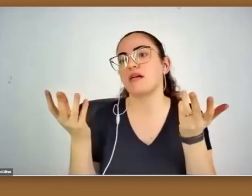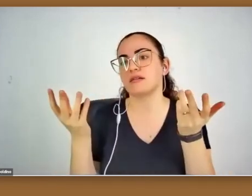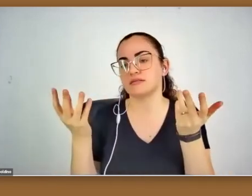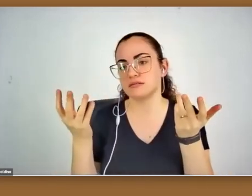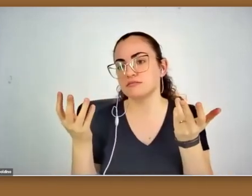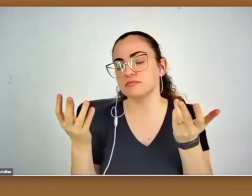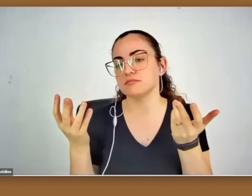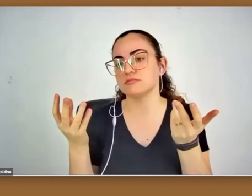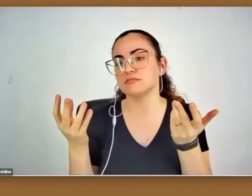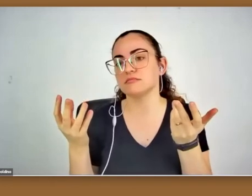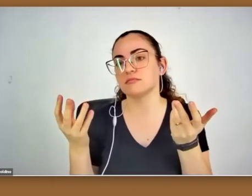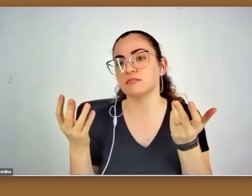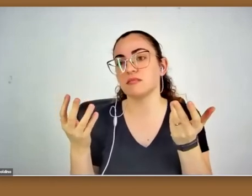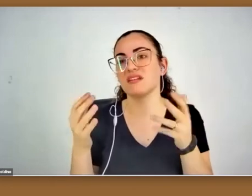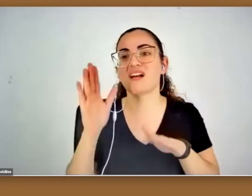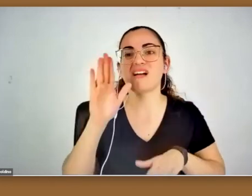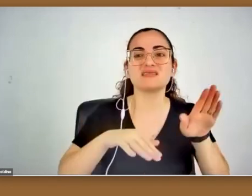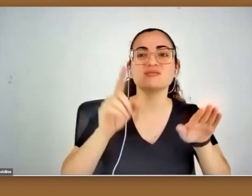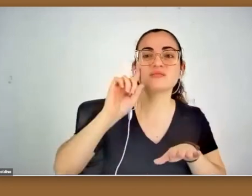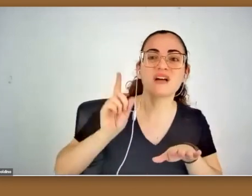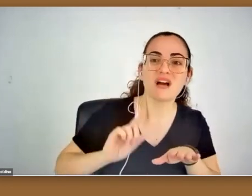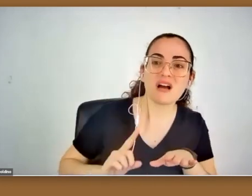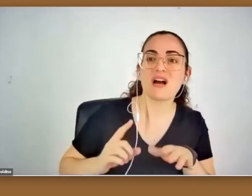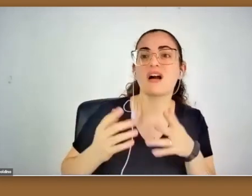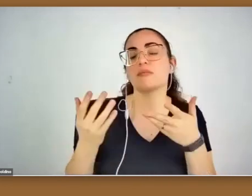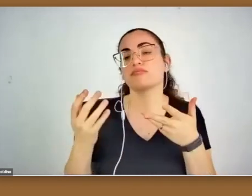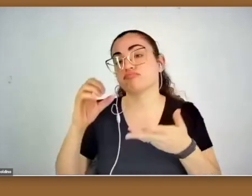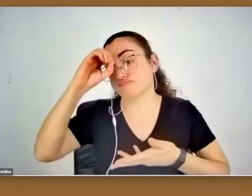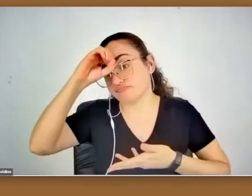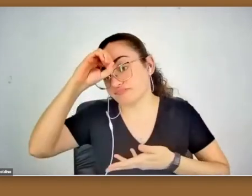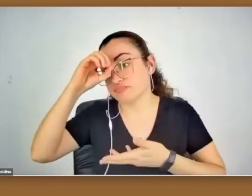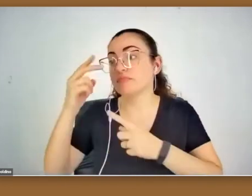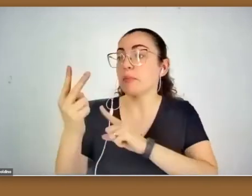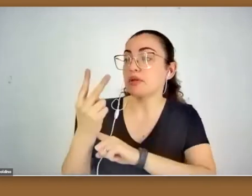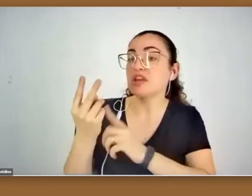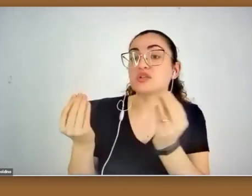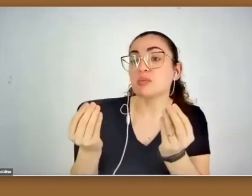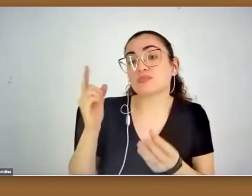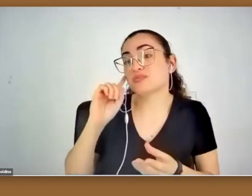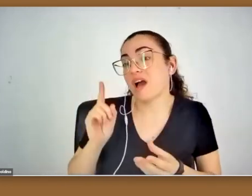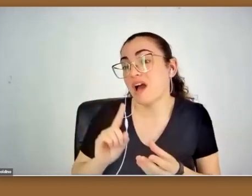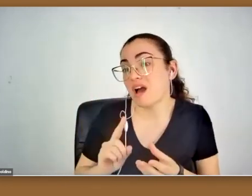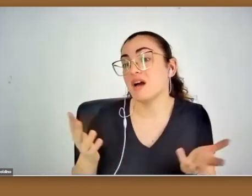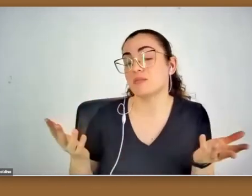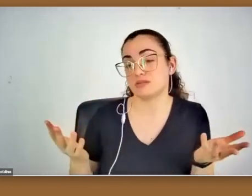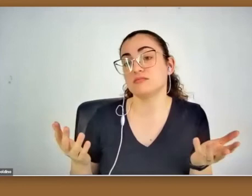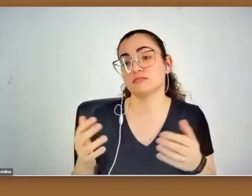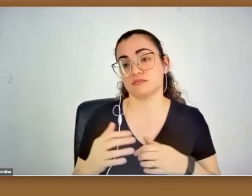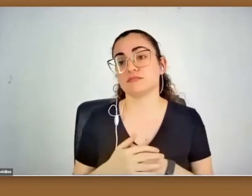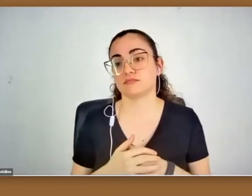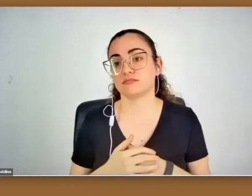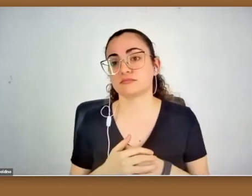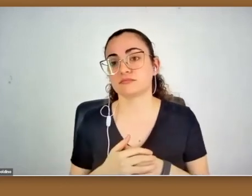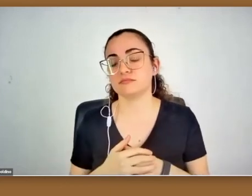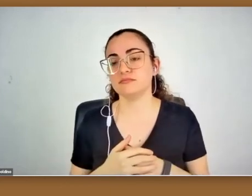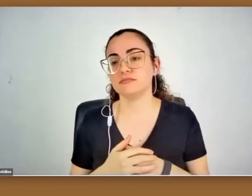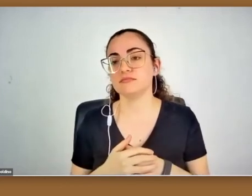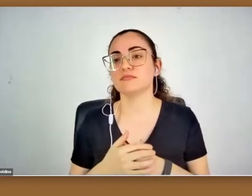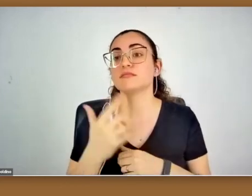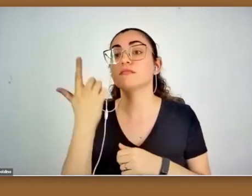que é posto, o que é conhecido como proteção, né? Produção agrícola